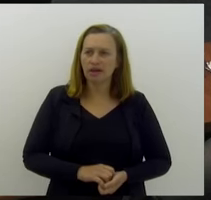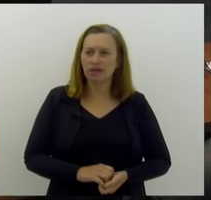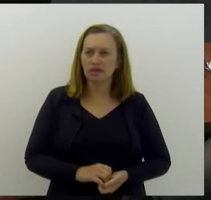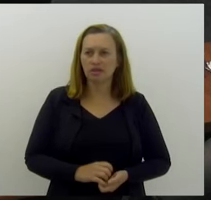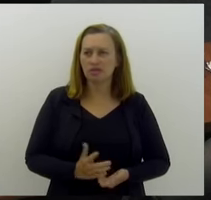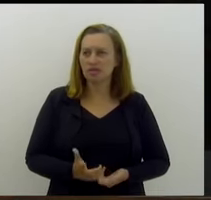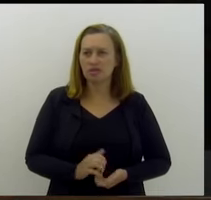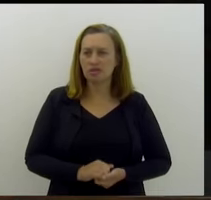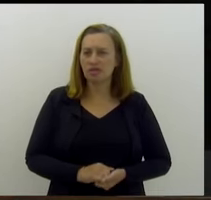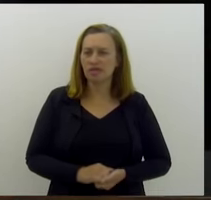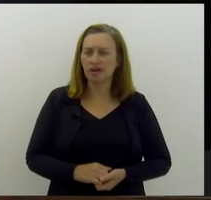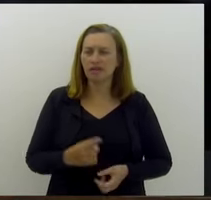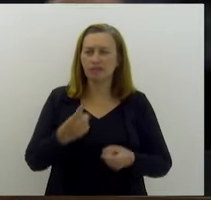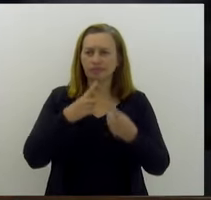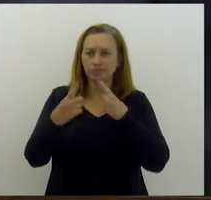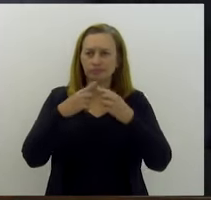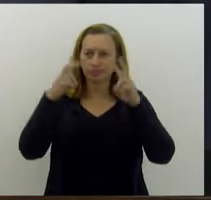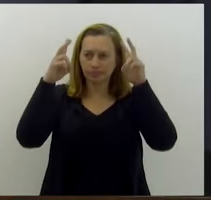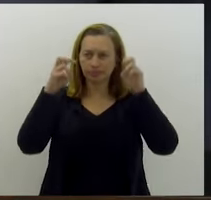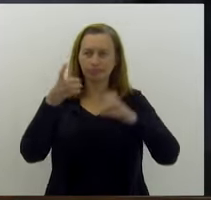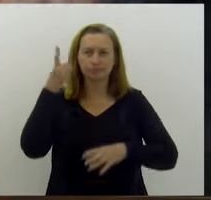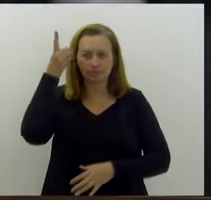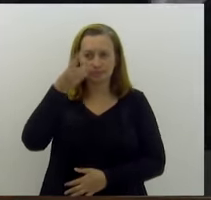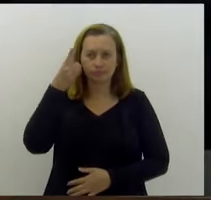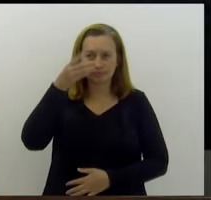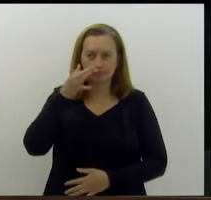para discutir a matéria Deputado Flávio